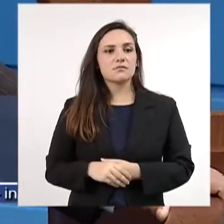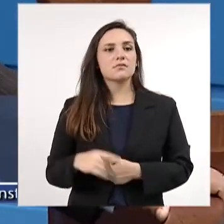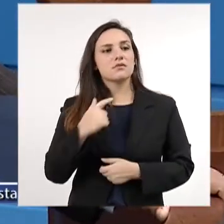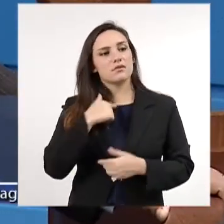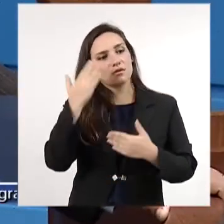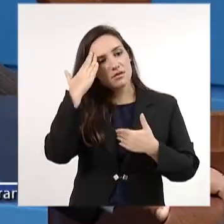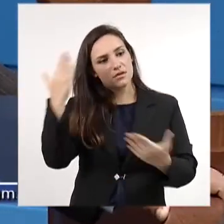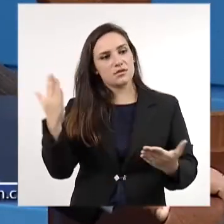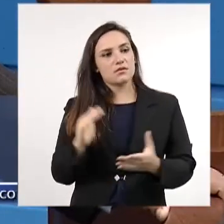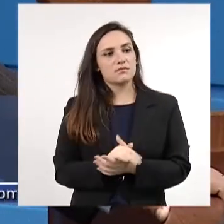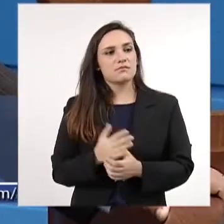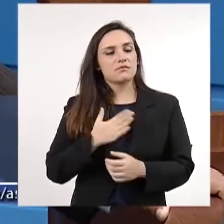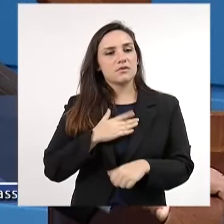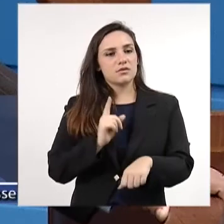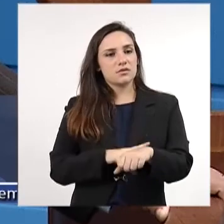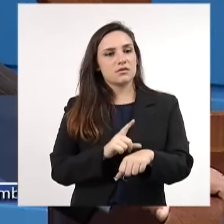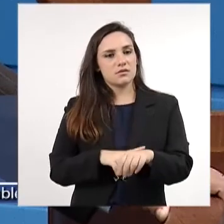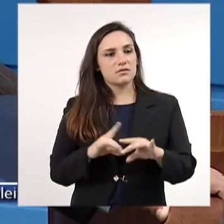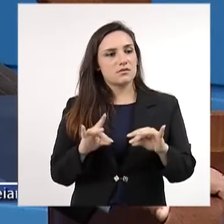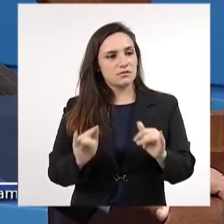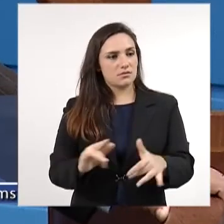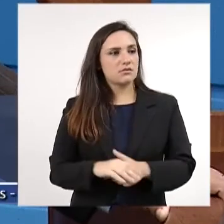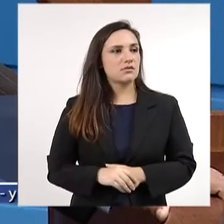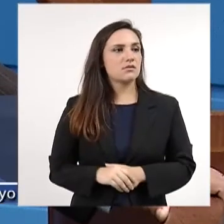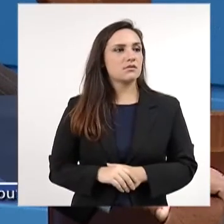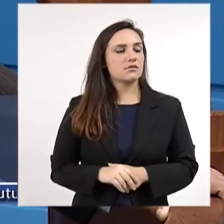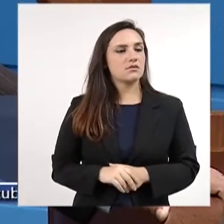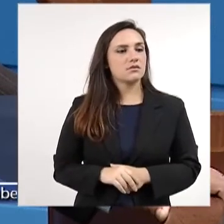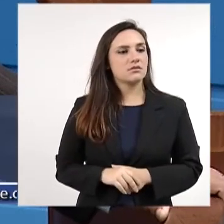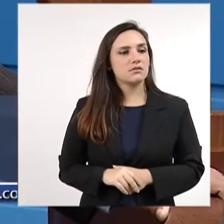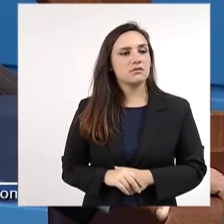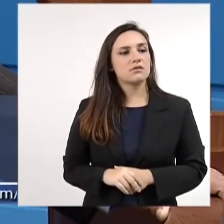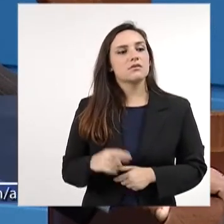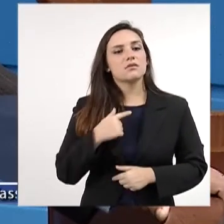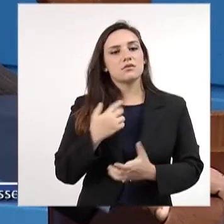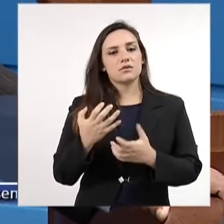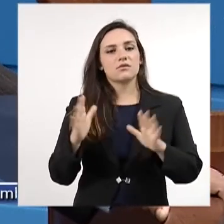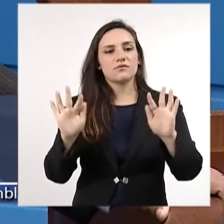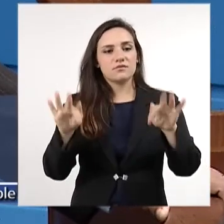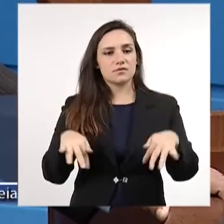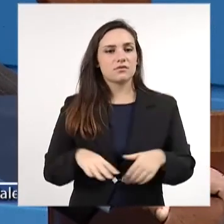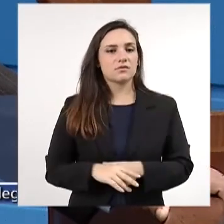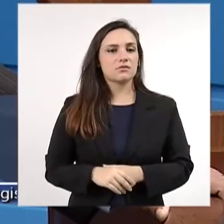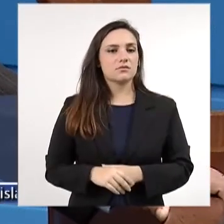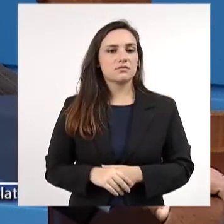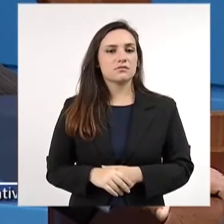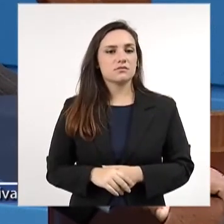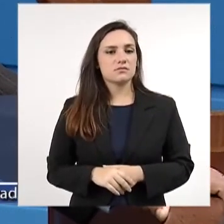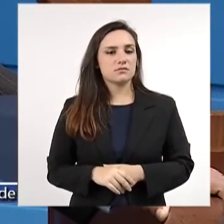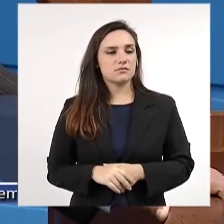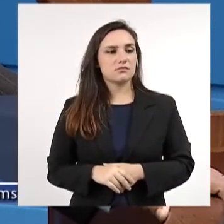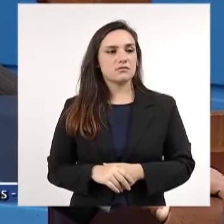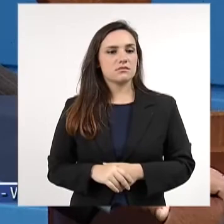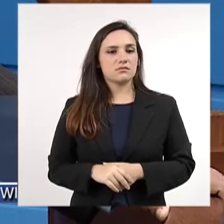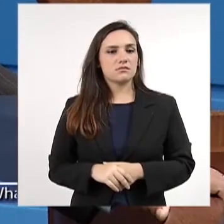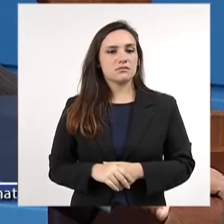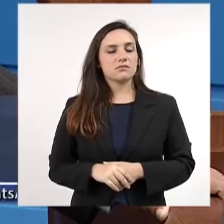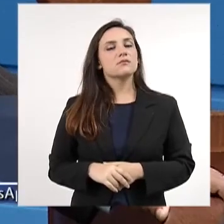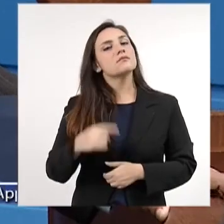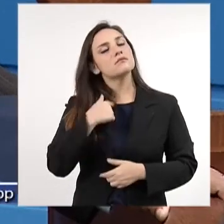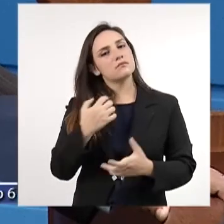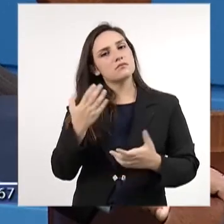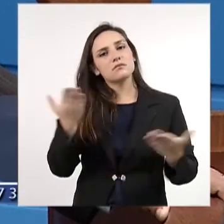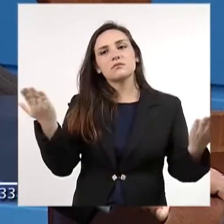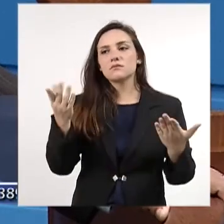Excelência. Estou vendo que meu tempo zerou aqui, né, senhor presidente? Eu quero encerrar minha fala deixando essa